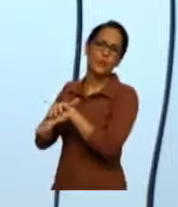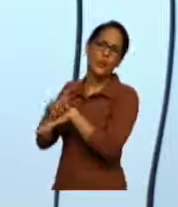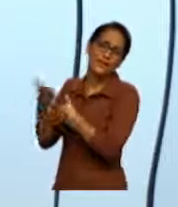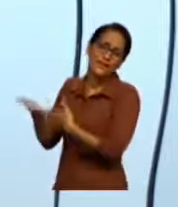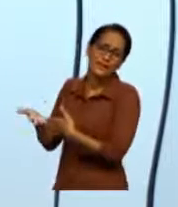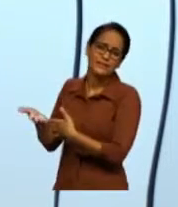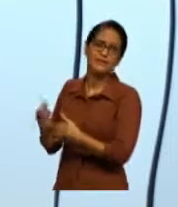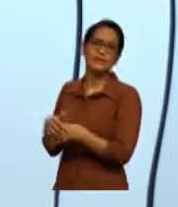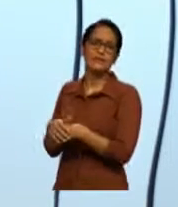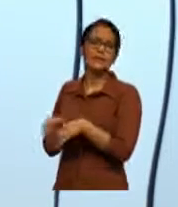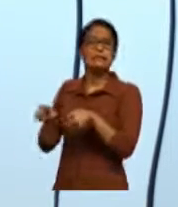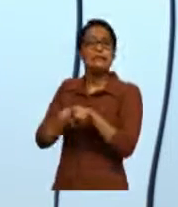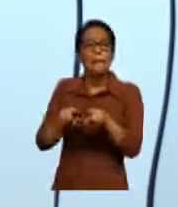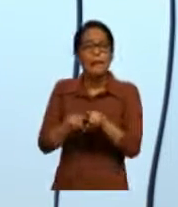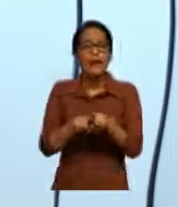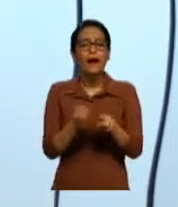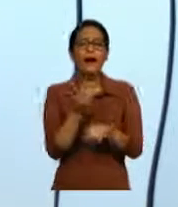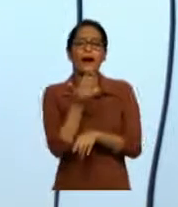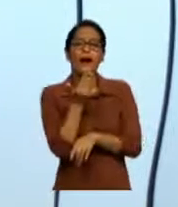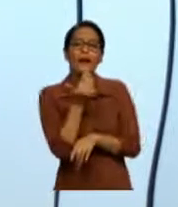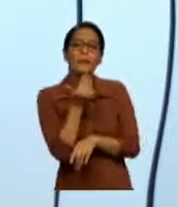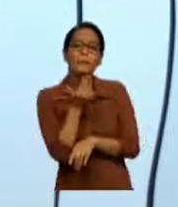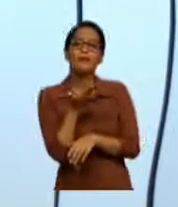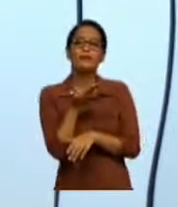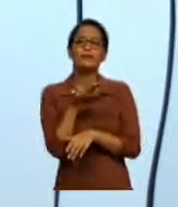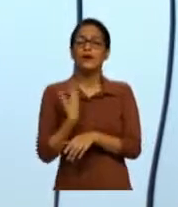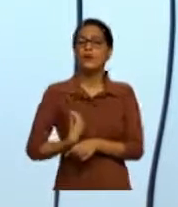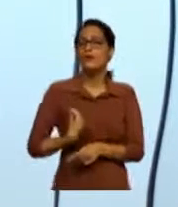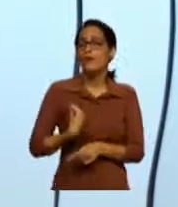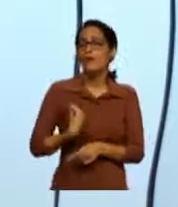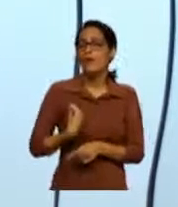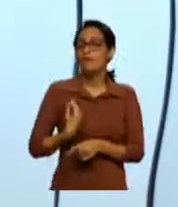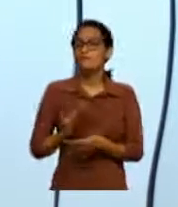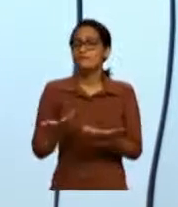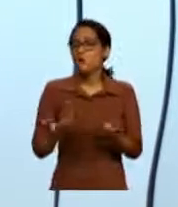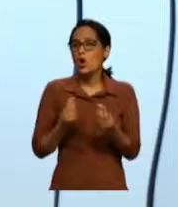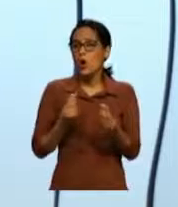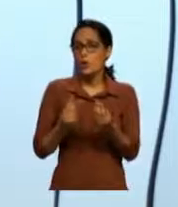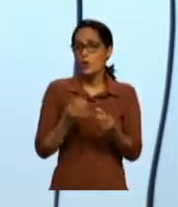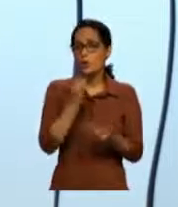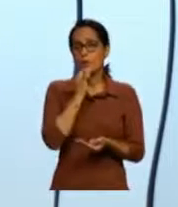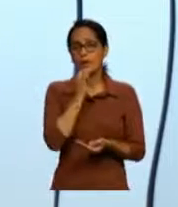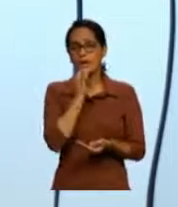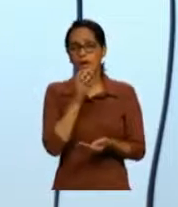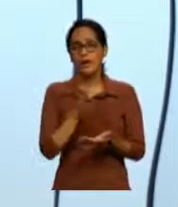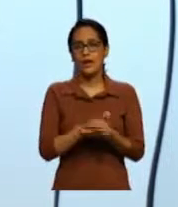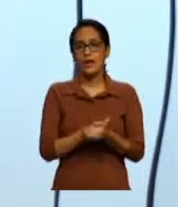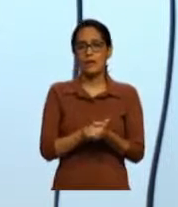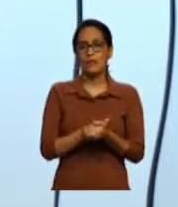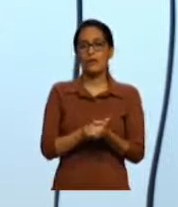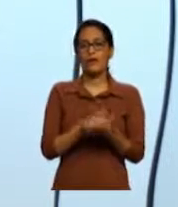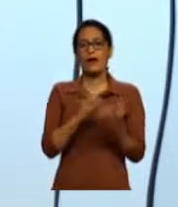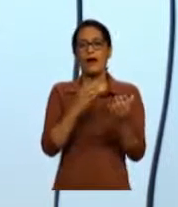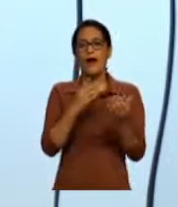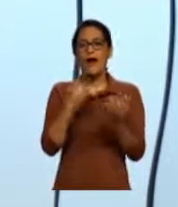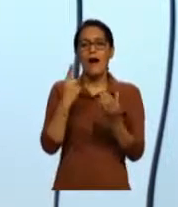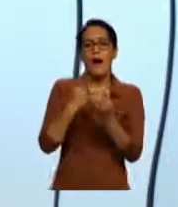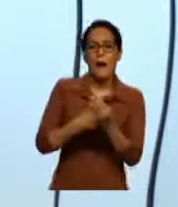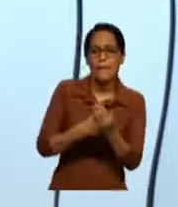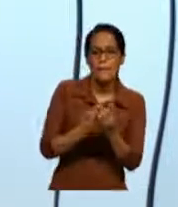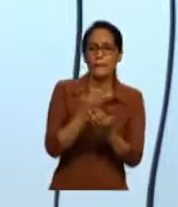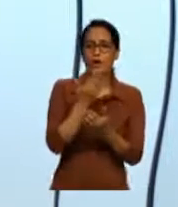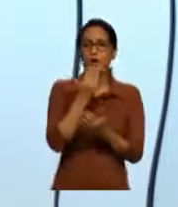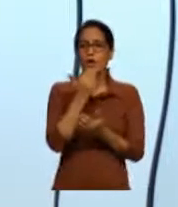hábitos alimentares, eles podem ser piores, como grande quantidade de fast food,